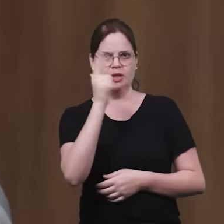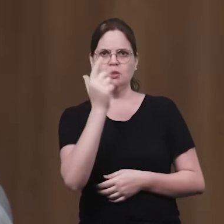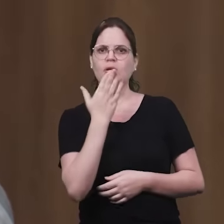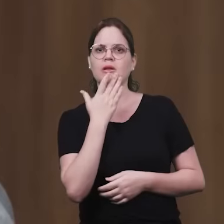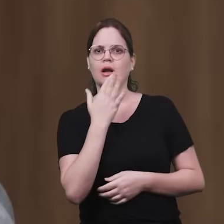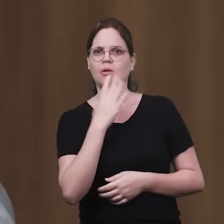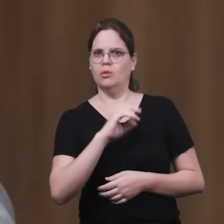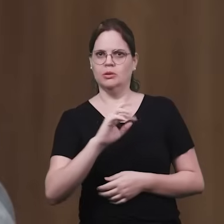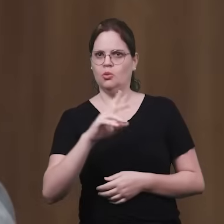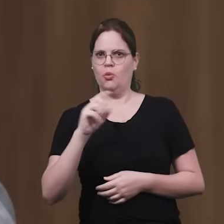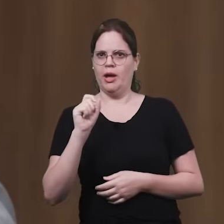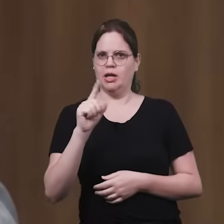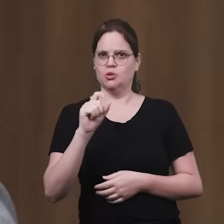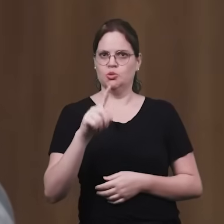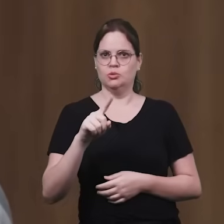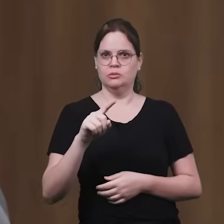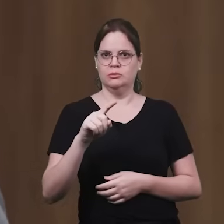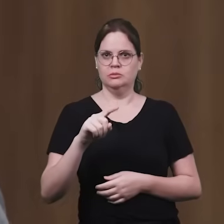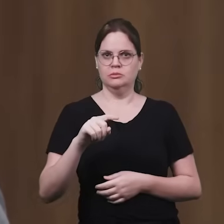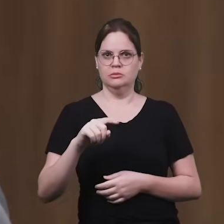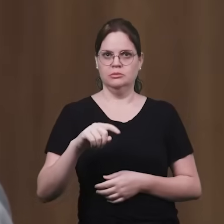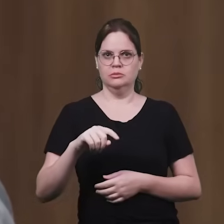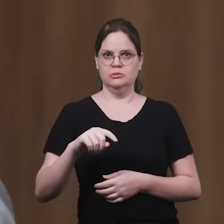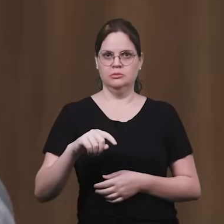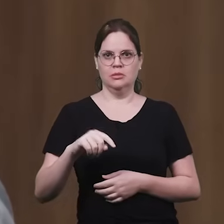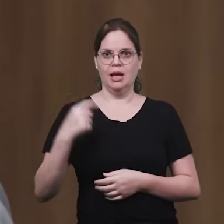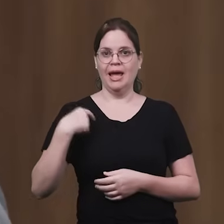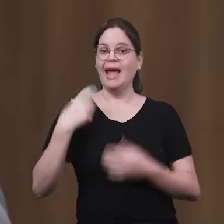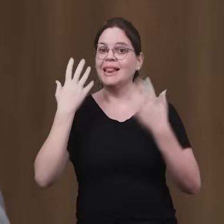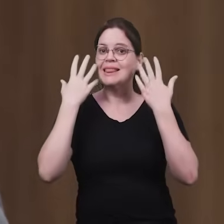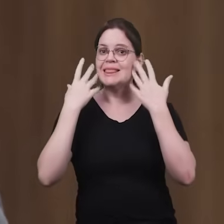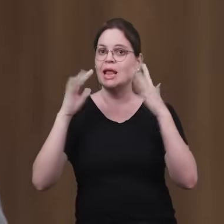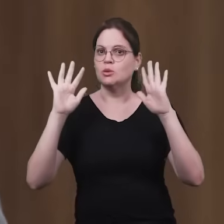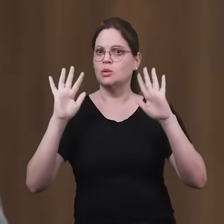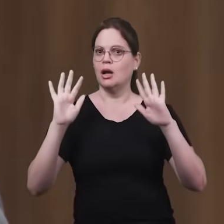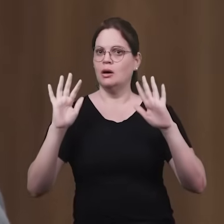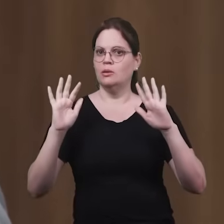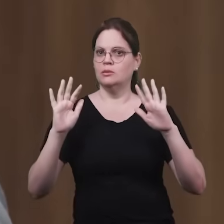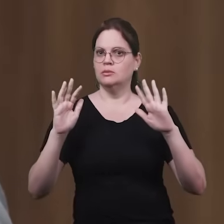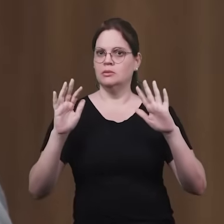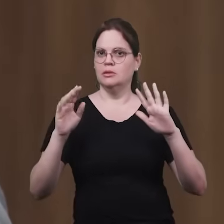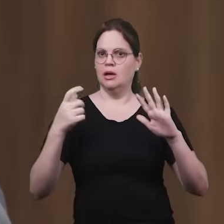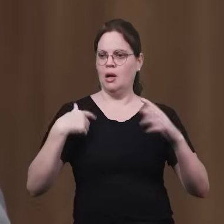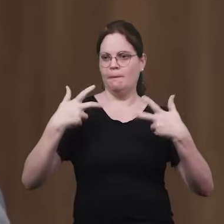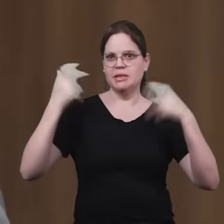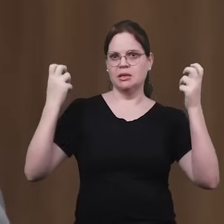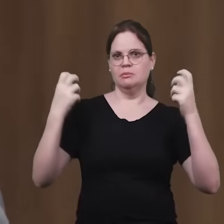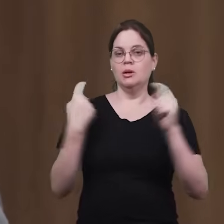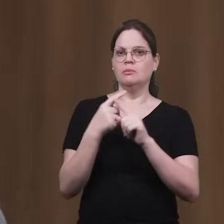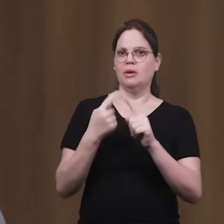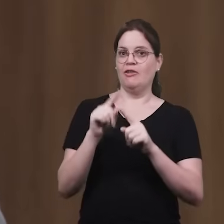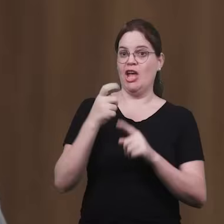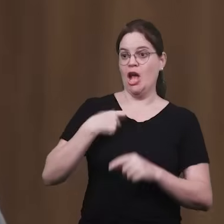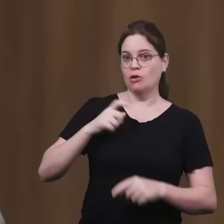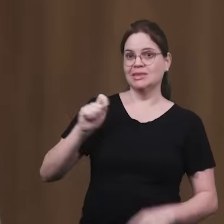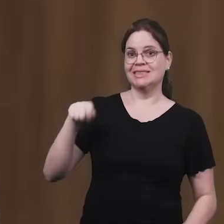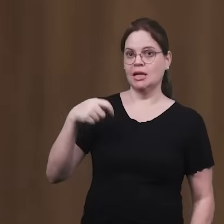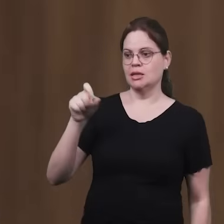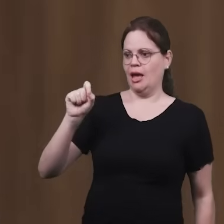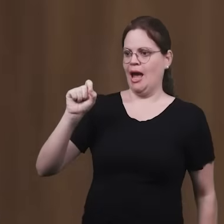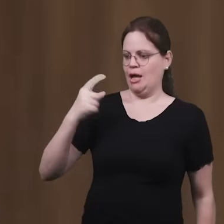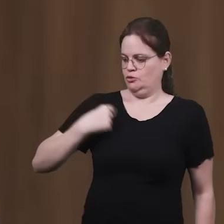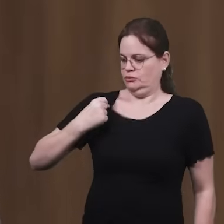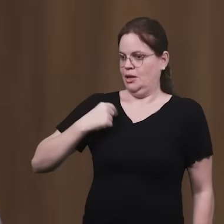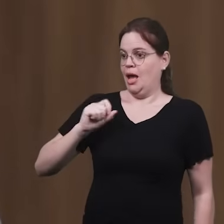outra cor. Tá certo? Então isso é um filtro natural que nós fazemos, onde nós temos parâmetros,